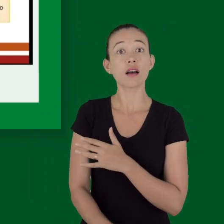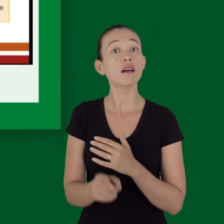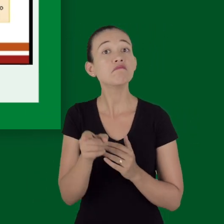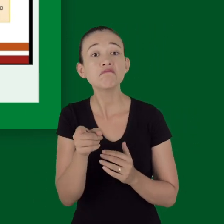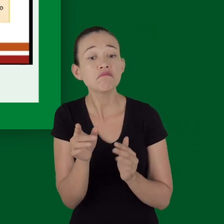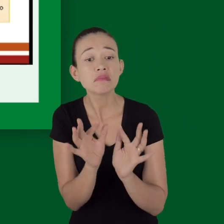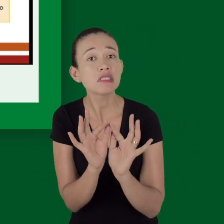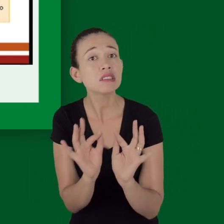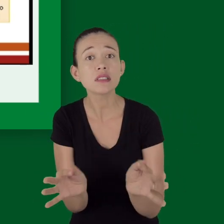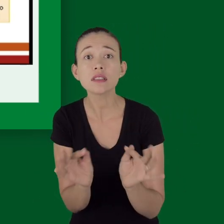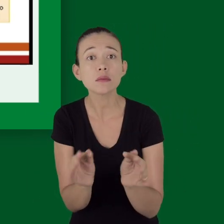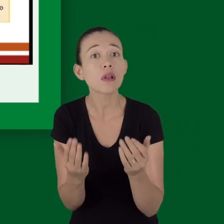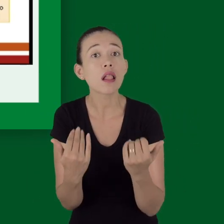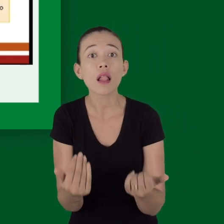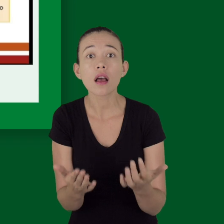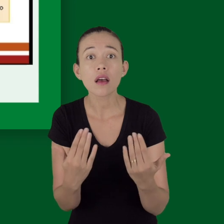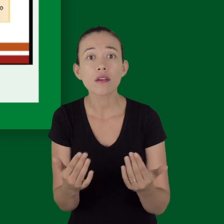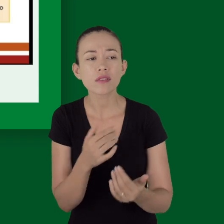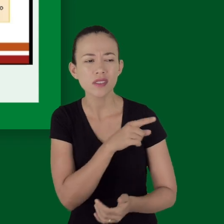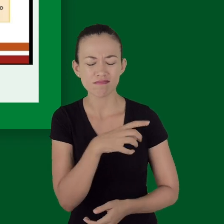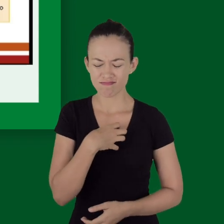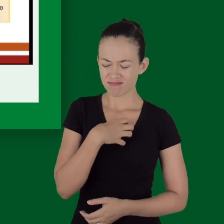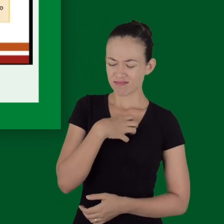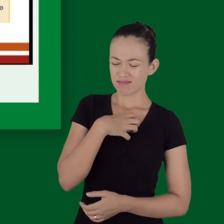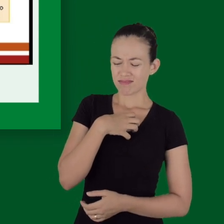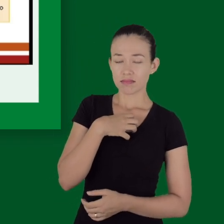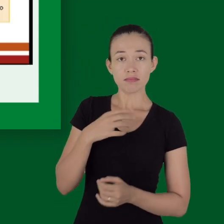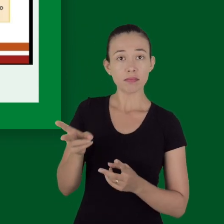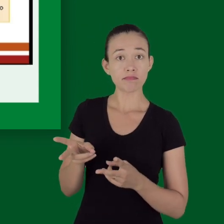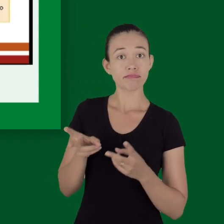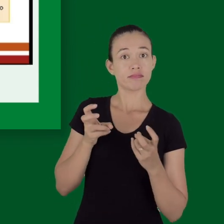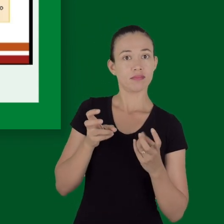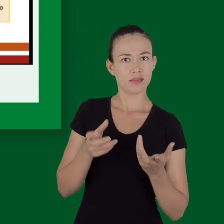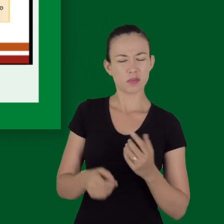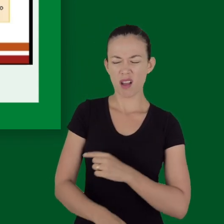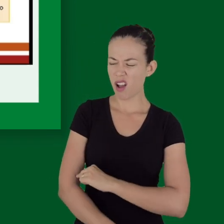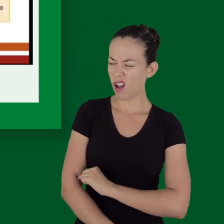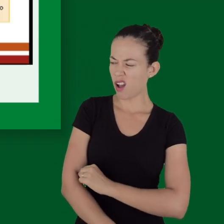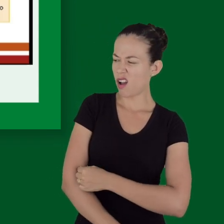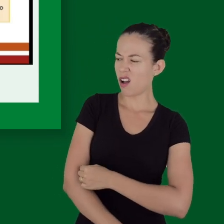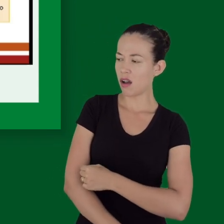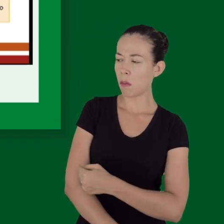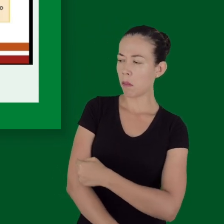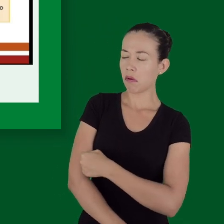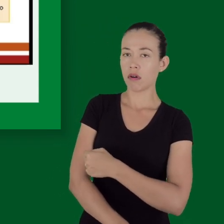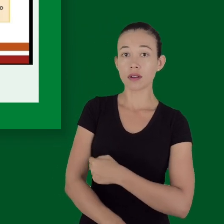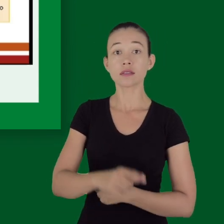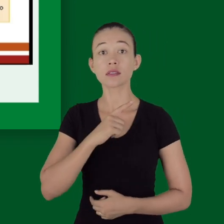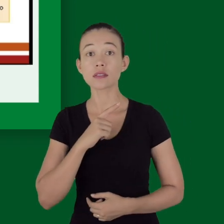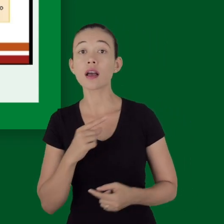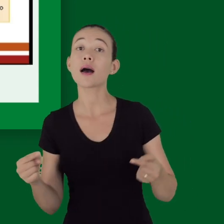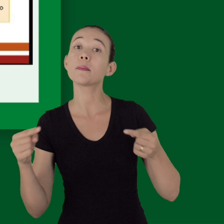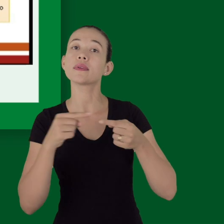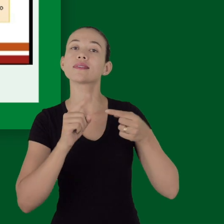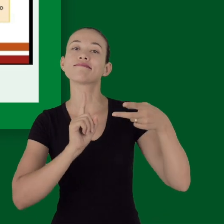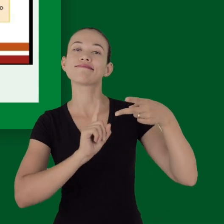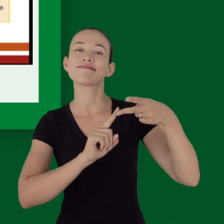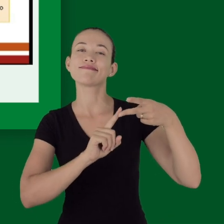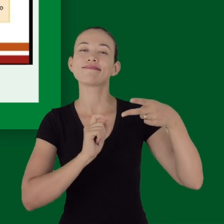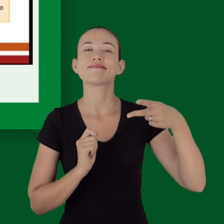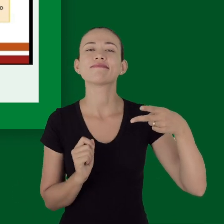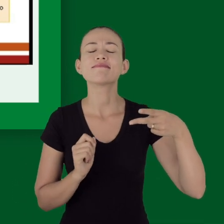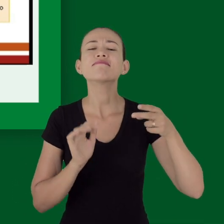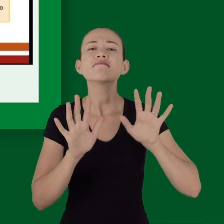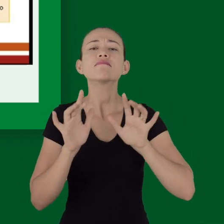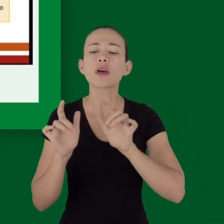o toque leve, aquela agulha, está funcionando o acesso, ou então o paciente ele percebe que tem alguma coisa beliscando